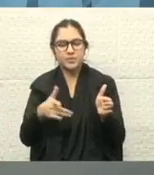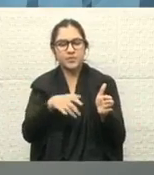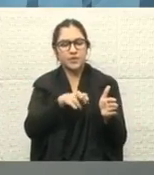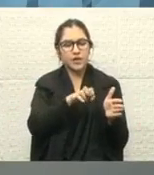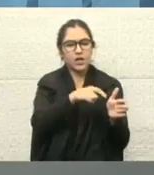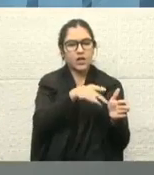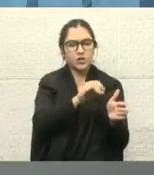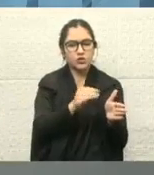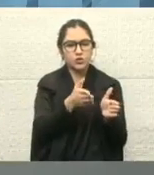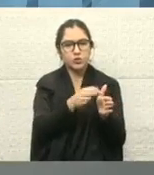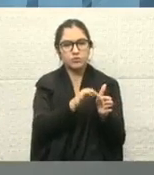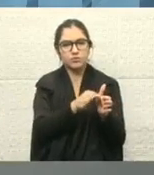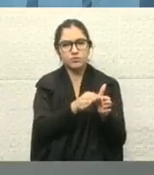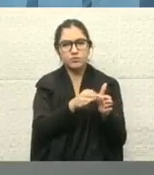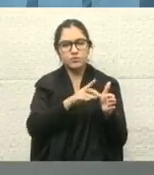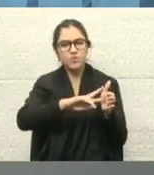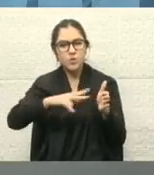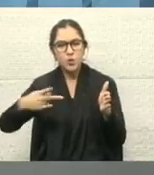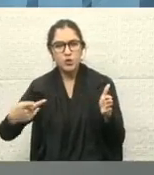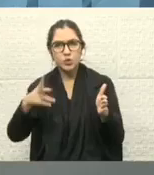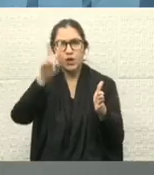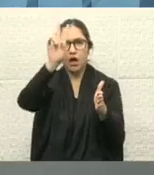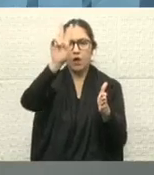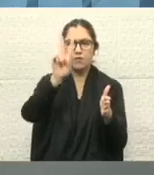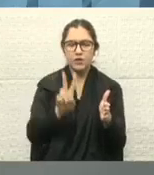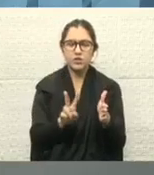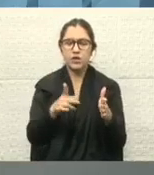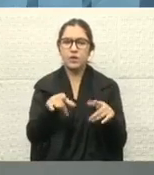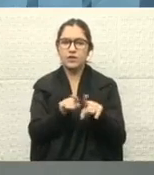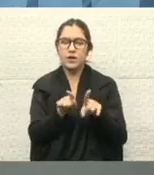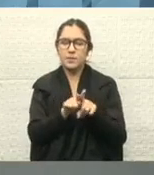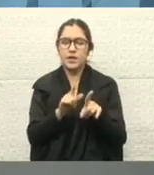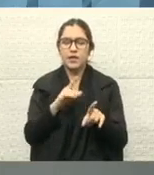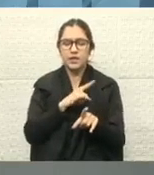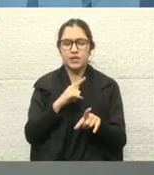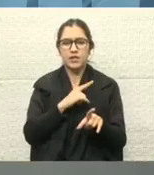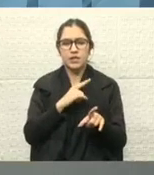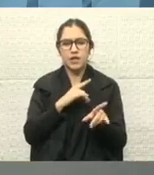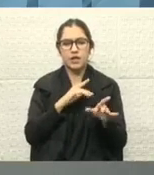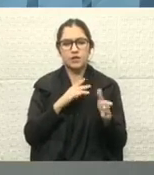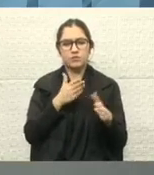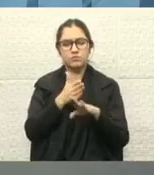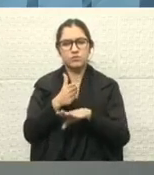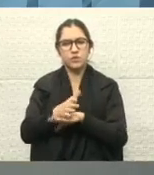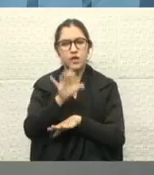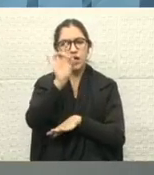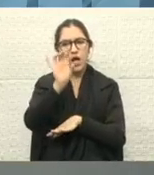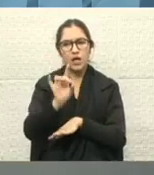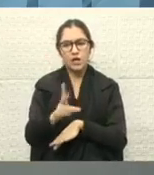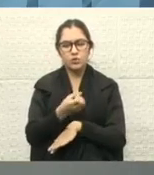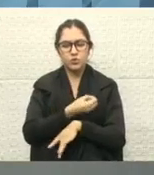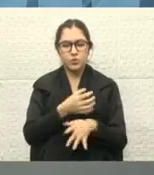eixo horizontal, em relação ao eixo vertical, e das interseções gerar cada um dos